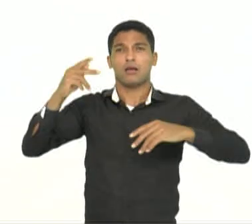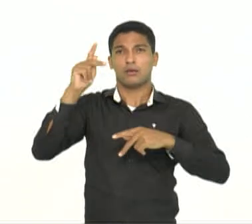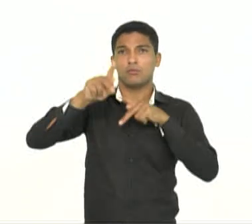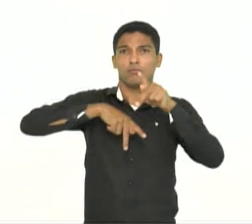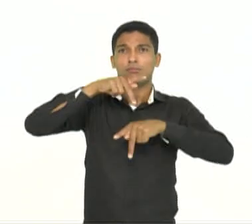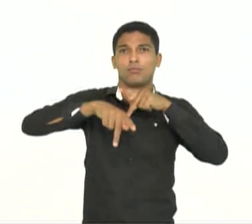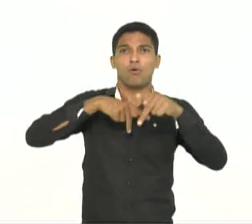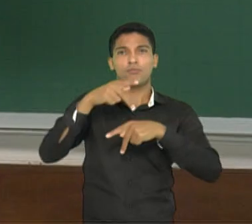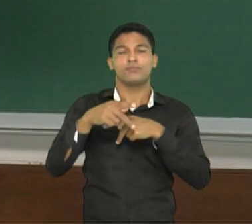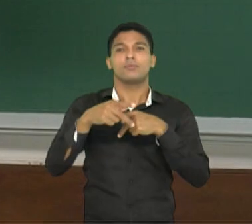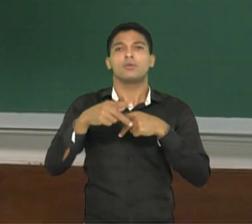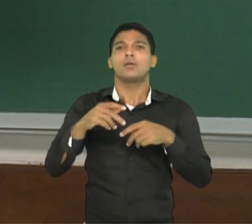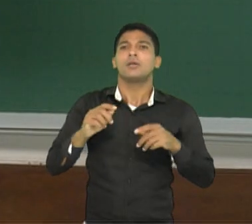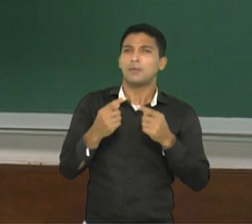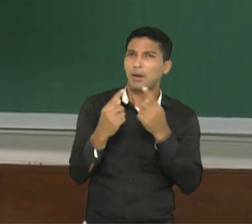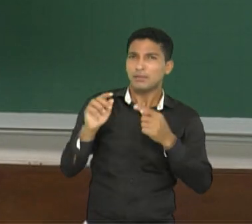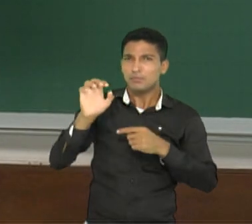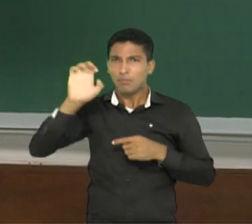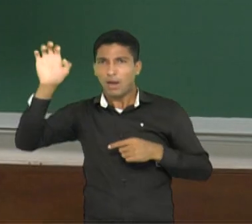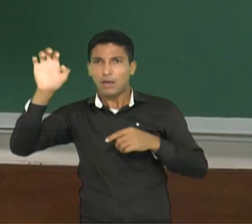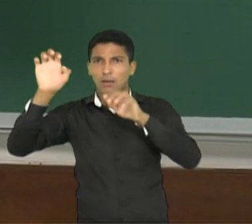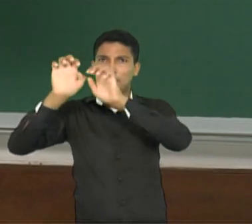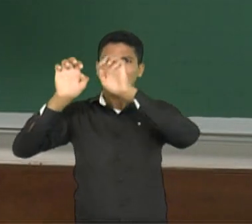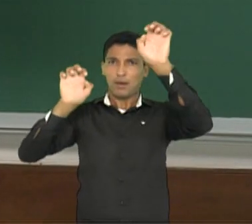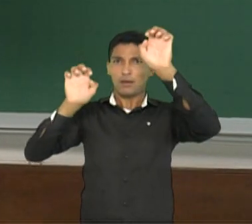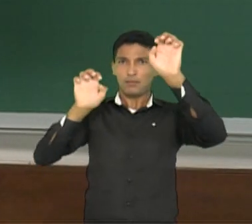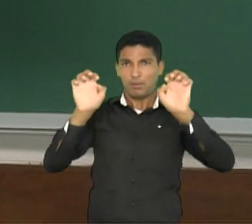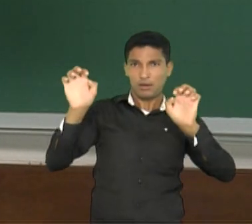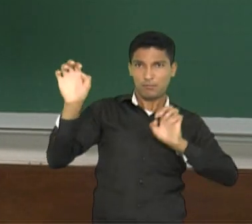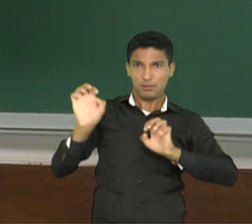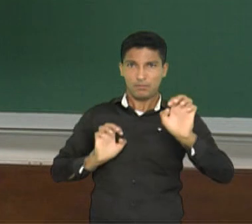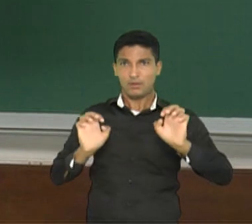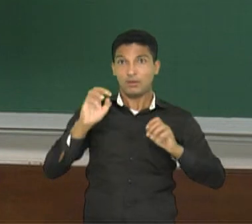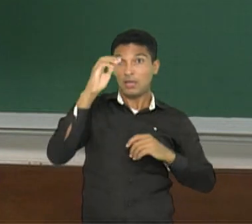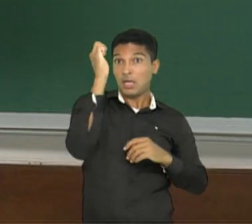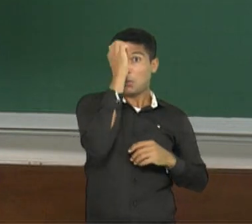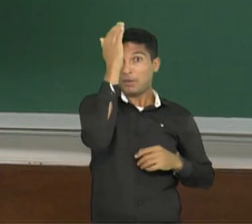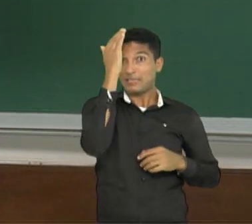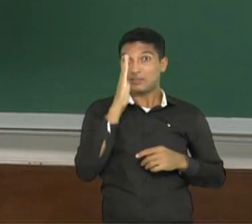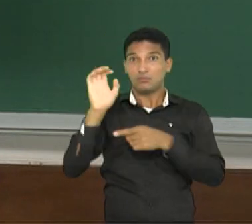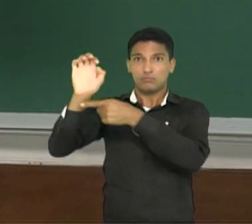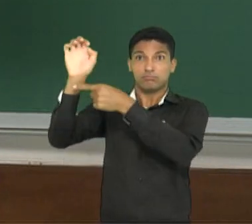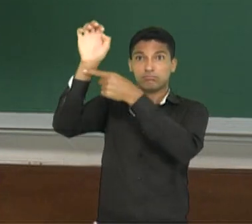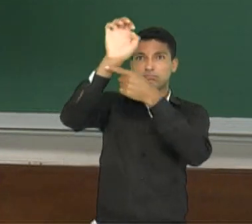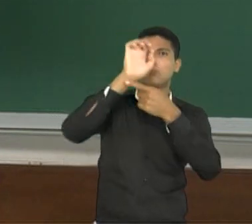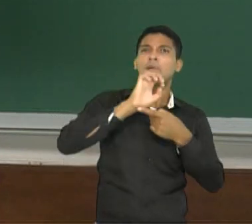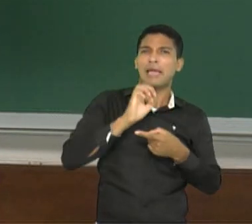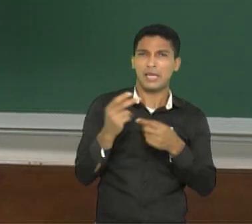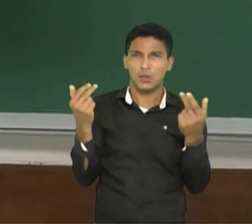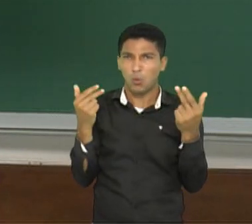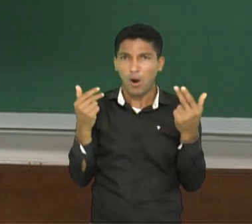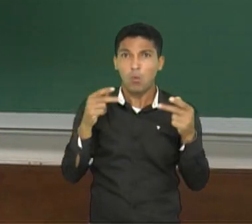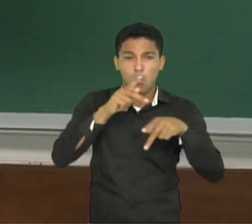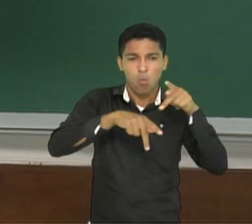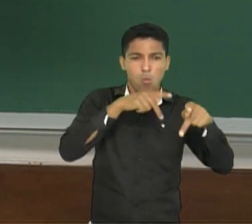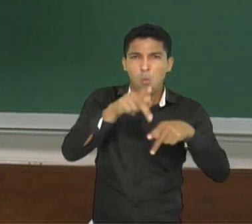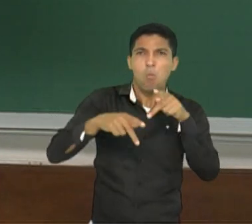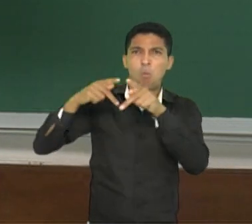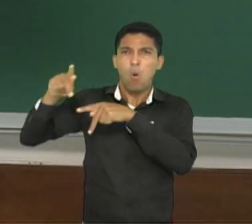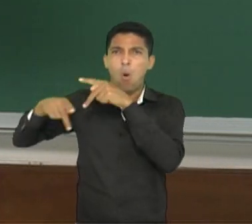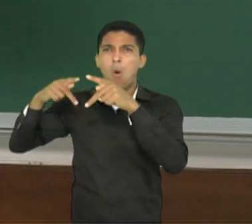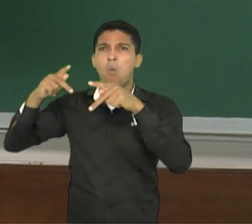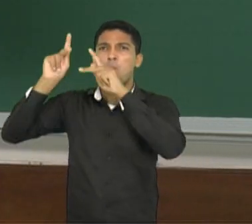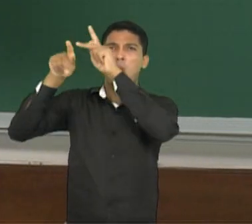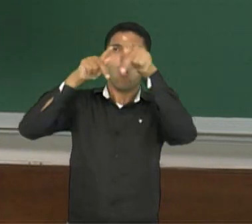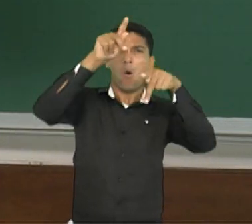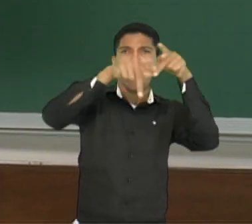está distribuída bem igualzinho por todas as partes? Não, na verdade, a gente diz que a distribuição da população no Brasil é irregular,